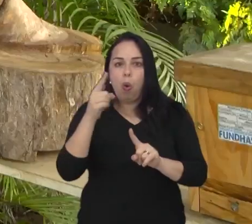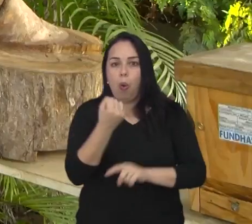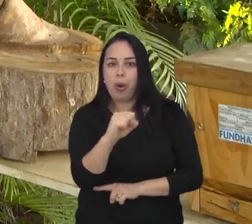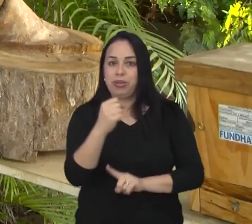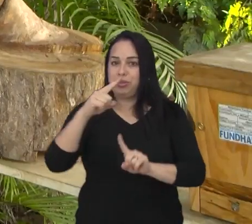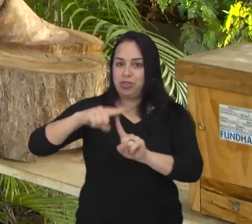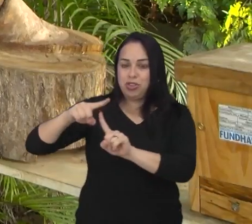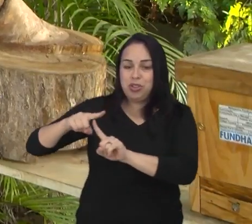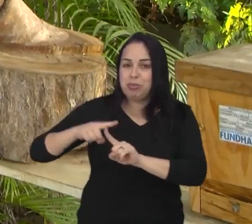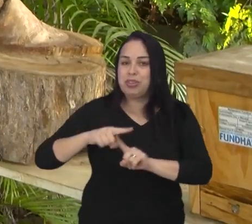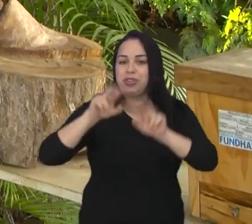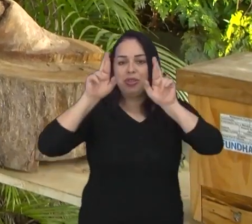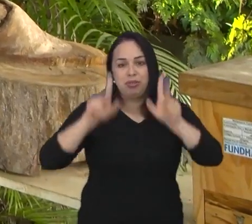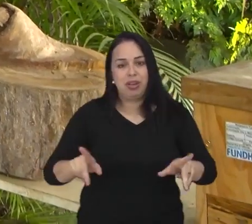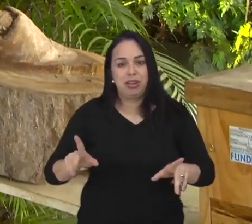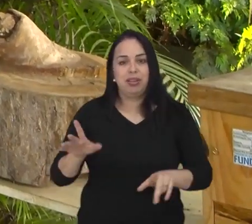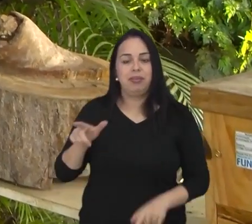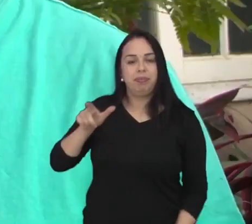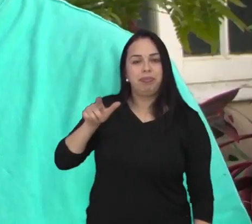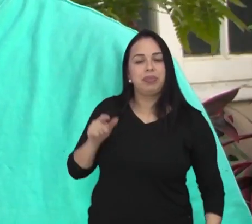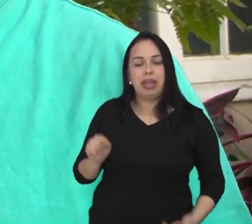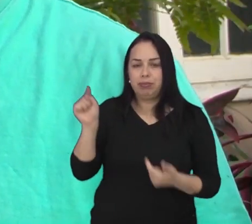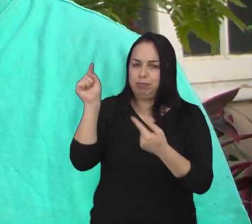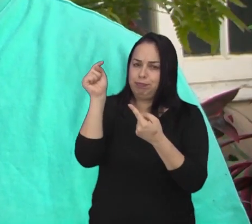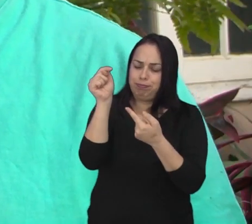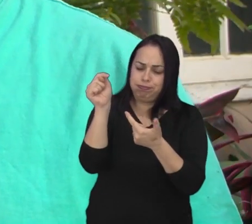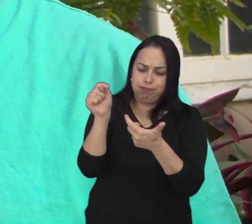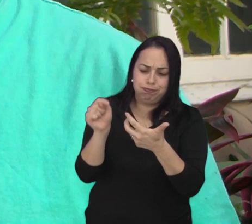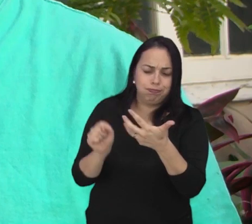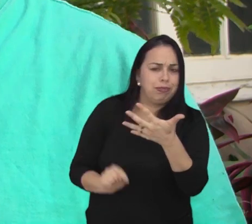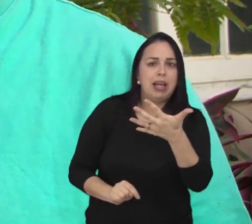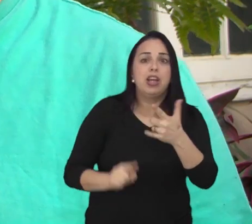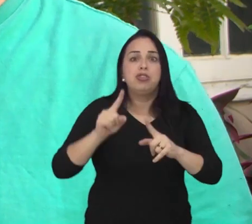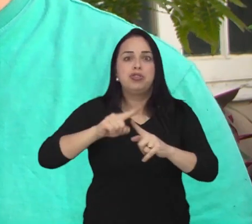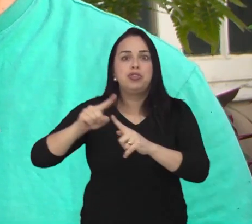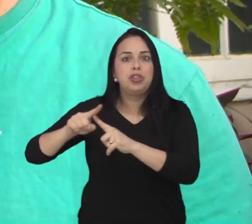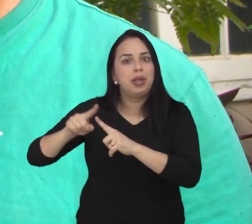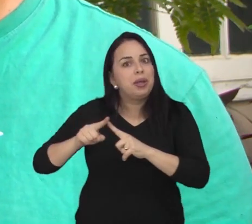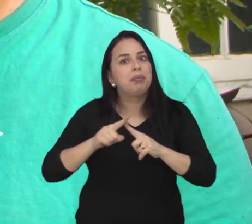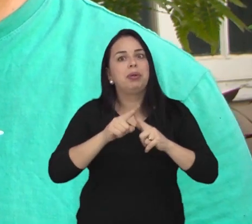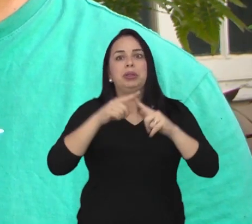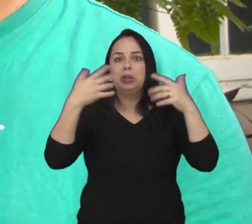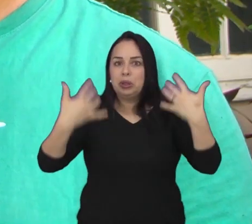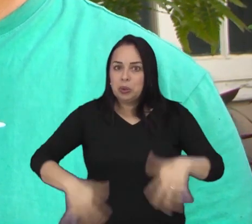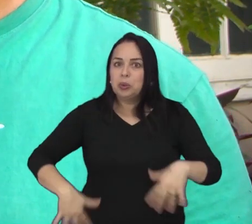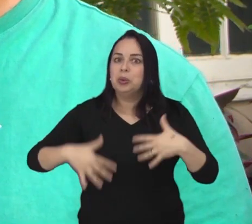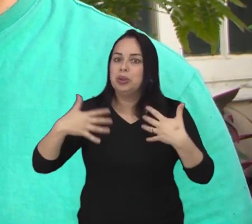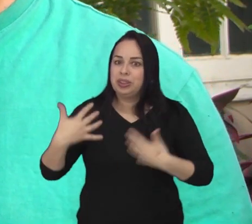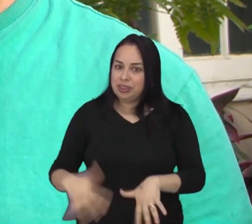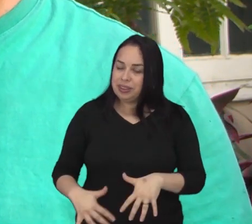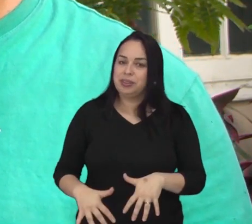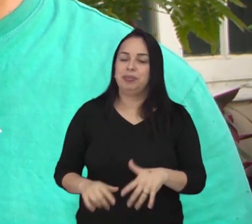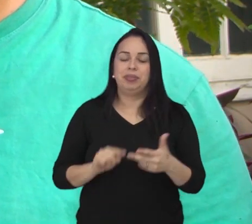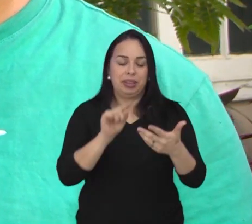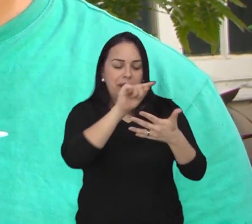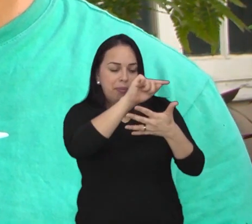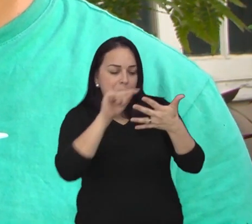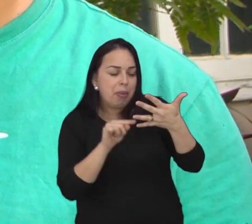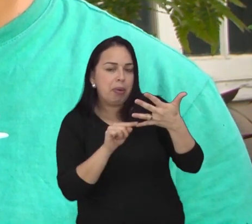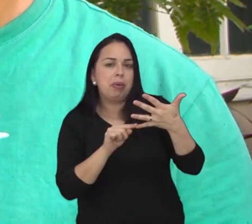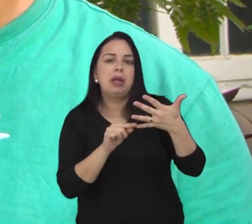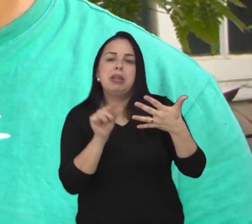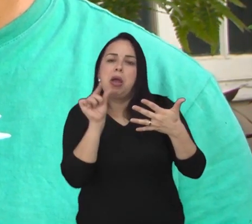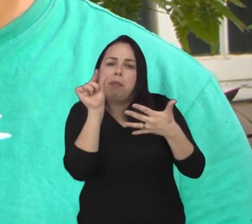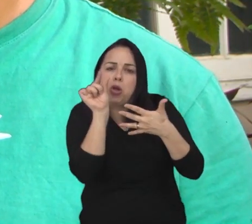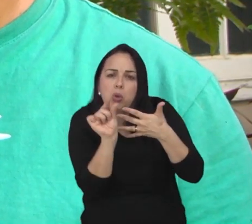diferentes. Todas cuidadas pelo Reginaldo. Aqui hoje eu tenho manda-saia, tenho boca de sapo, tenho várias mirins,